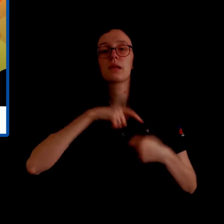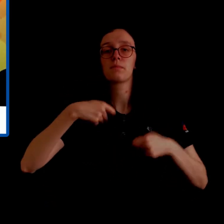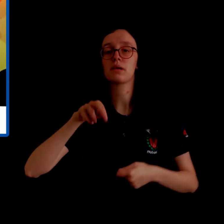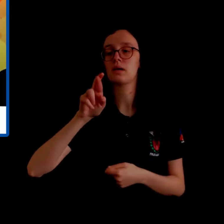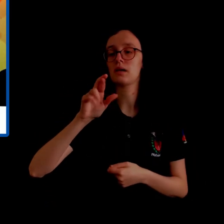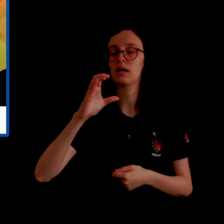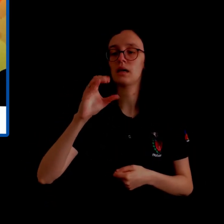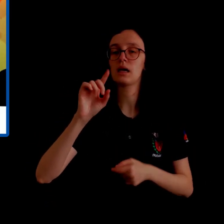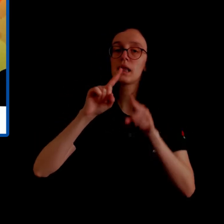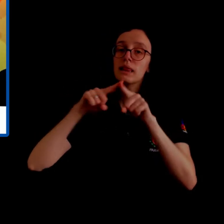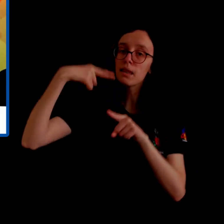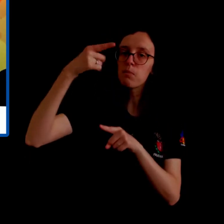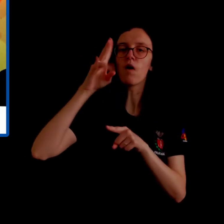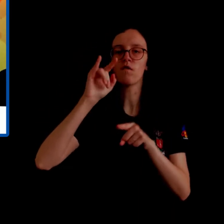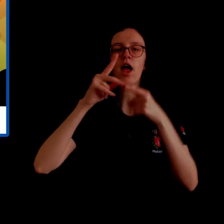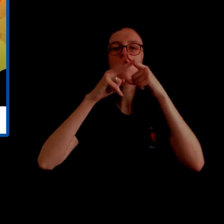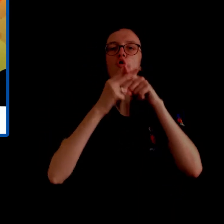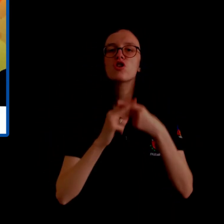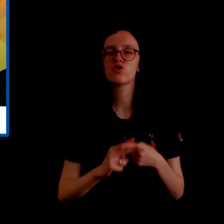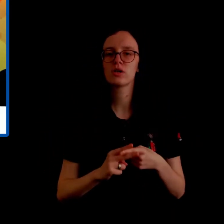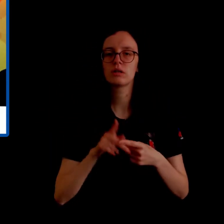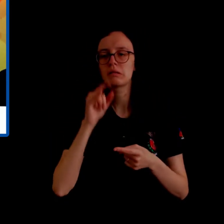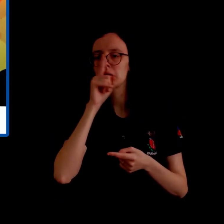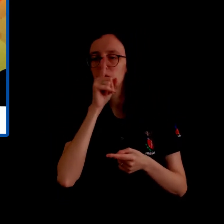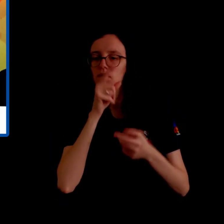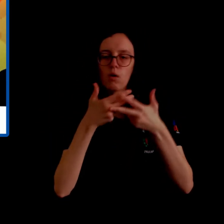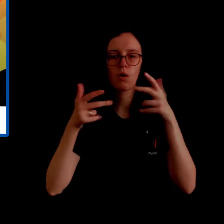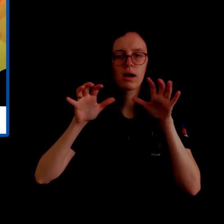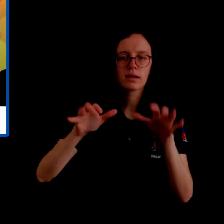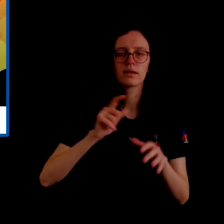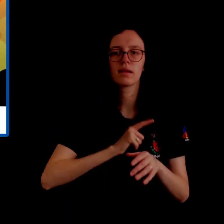aberto depois para corrigir essas